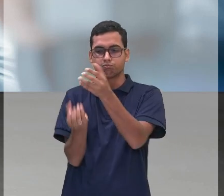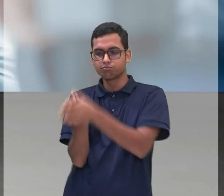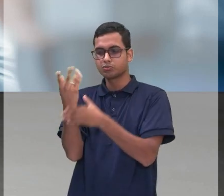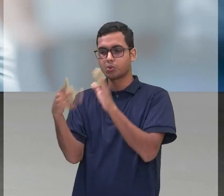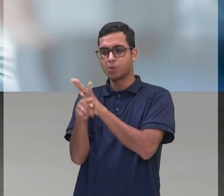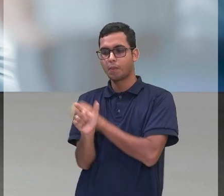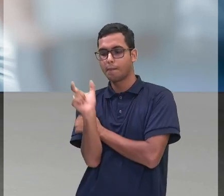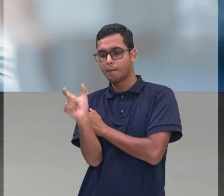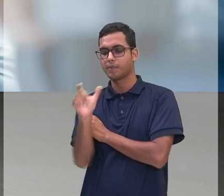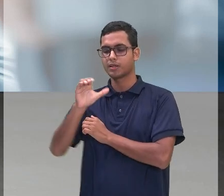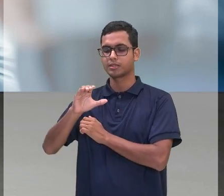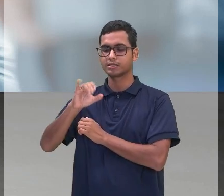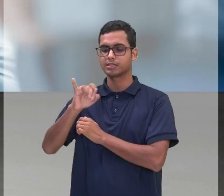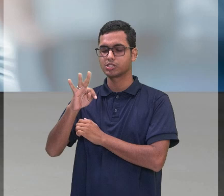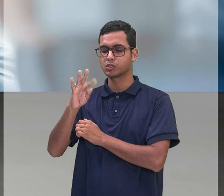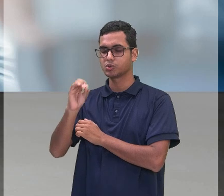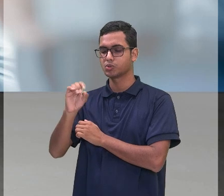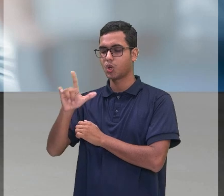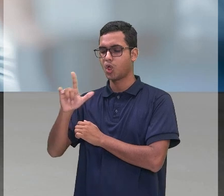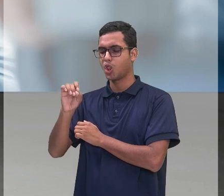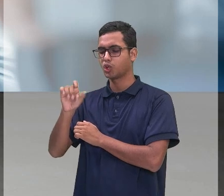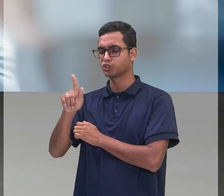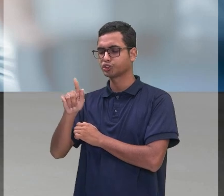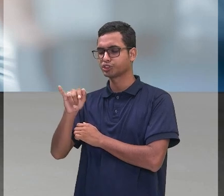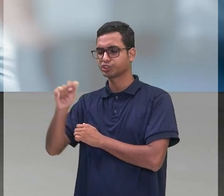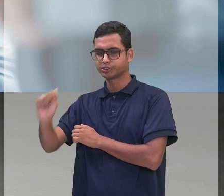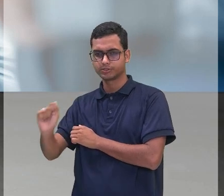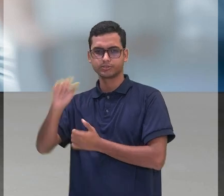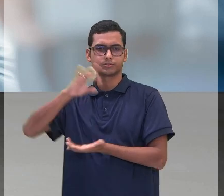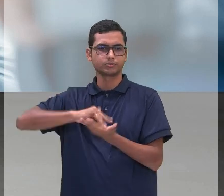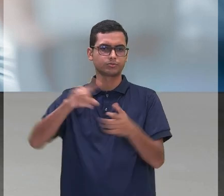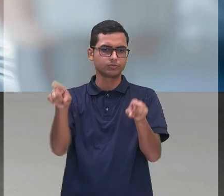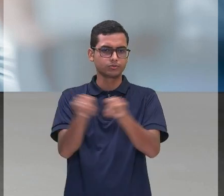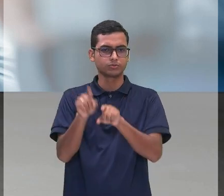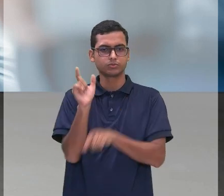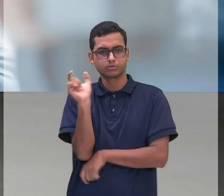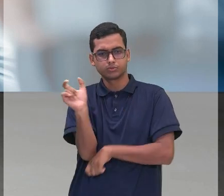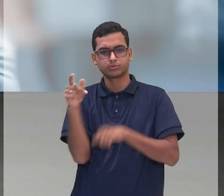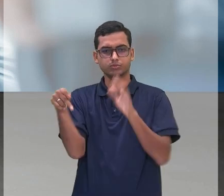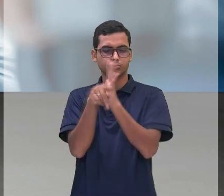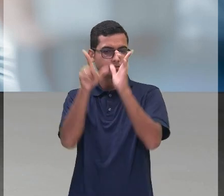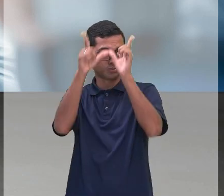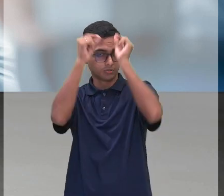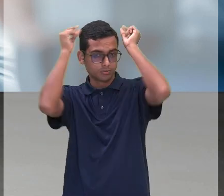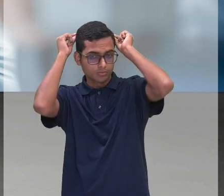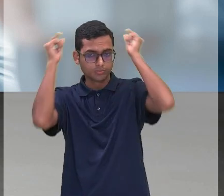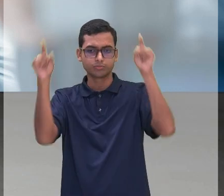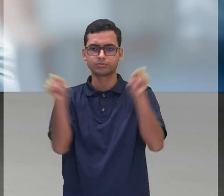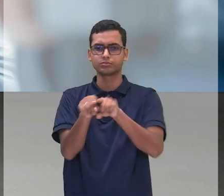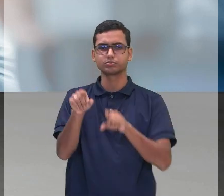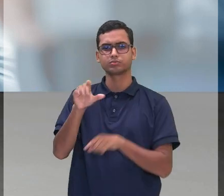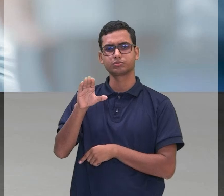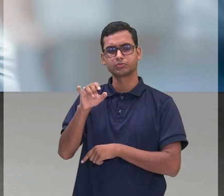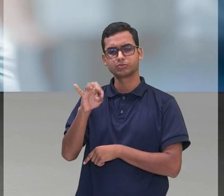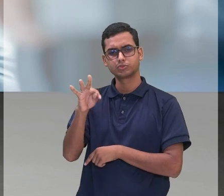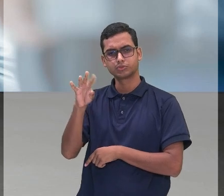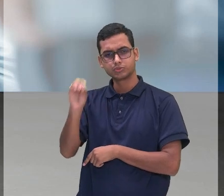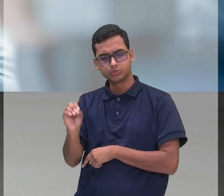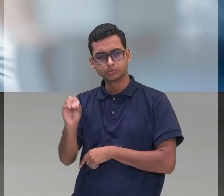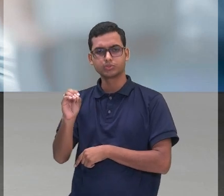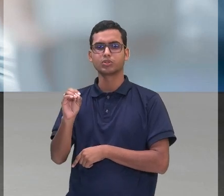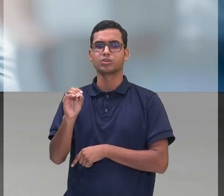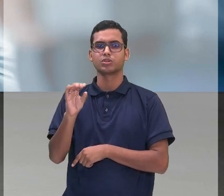nós falamos sobre a citologia, é uma palavra que vem do grego, né? Onde cito significa